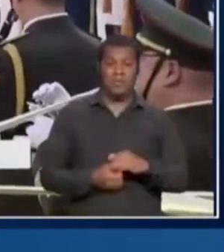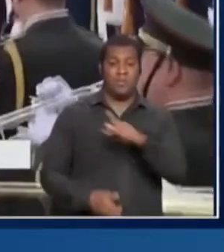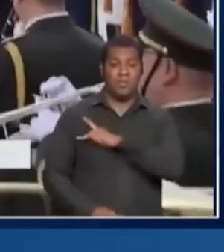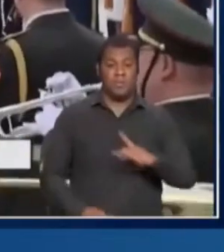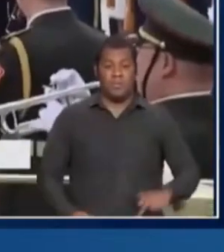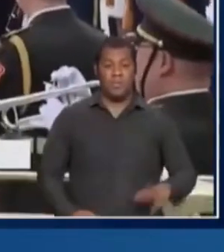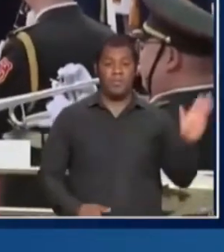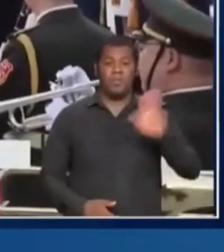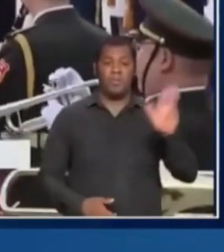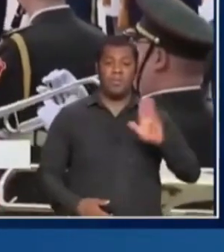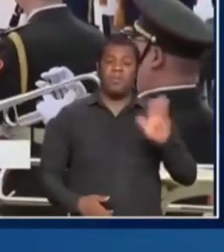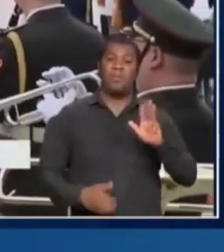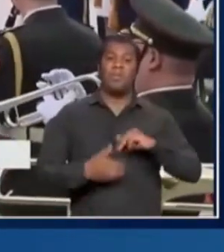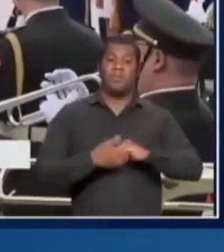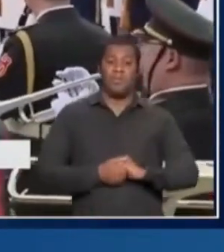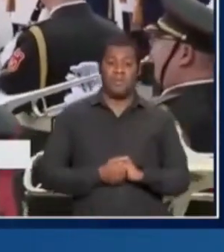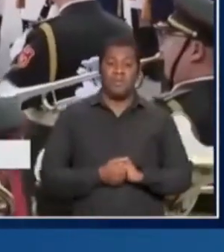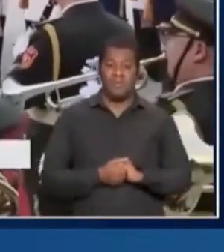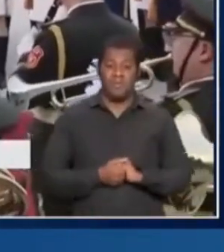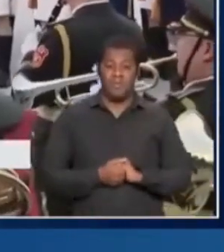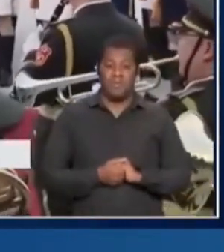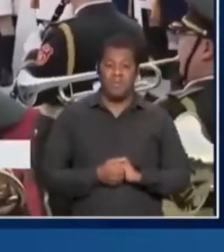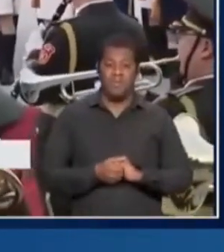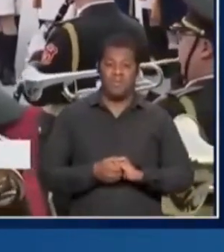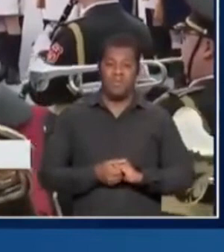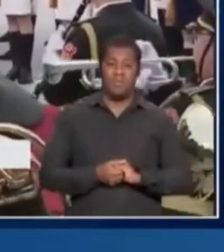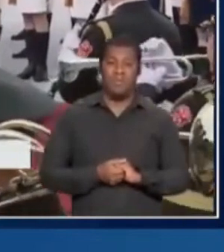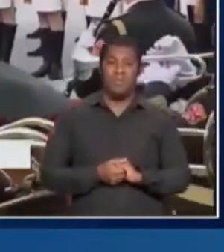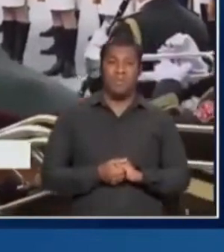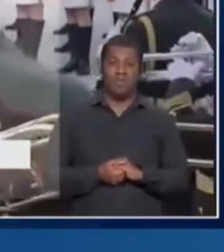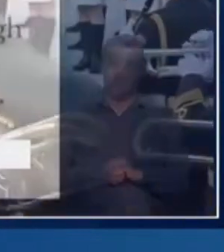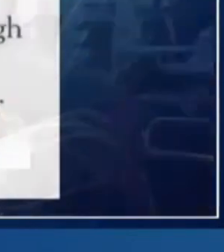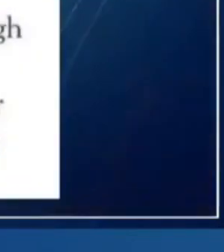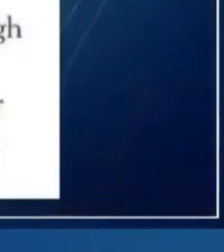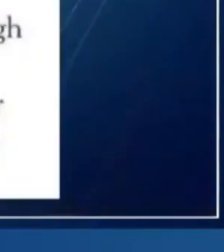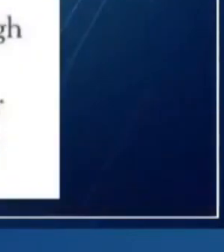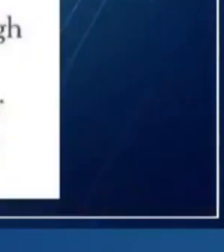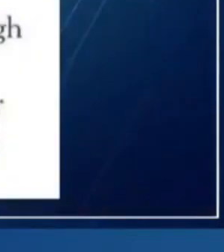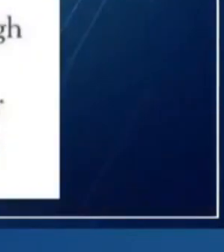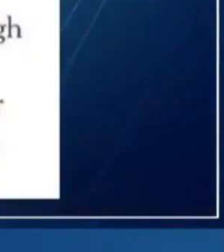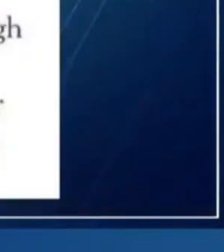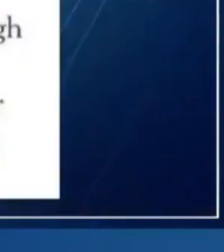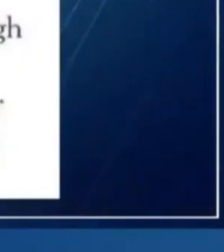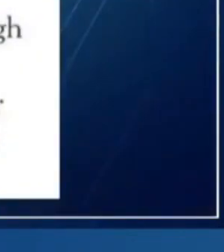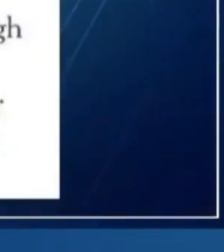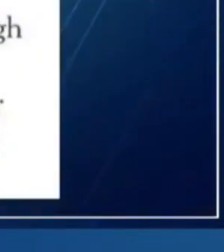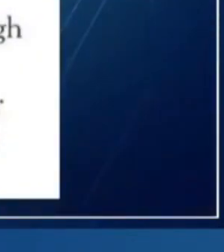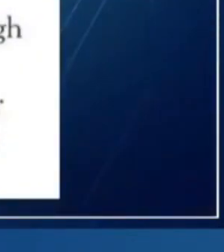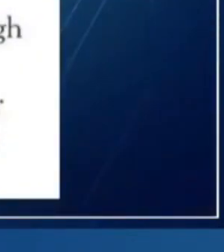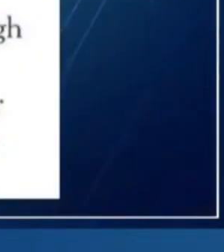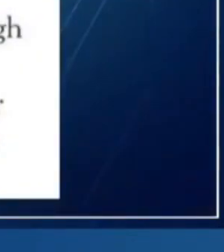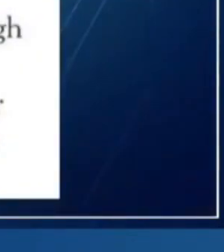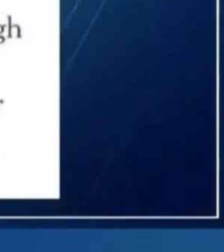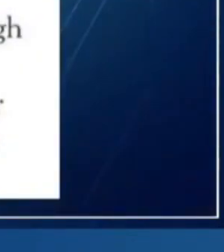do eleitorado americano em relação à China, é muito negativa. Então a gente também vê internamente, na questão doméstica